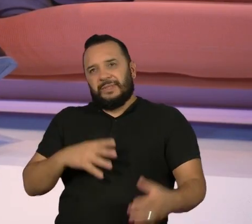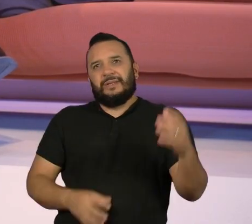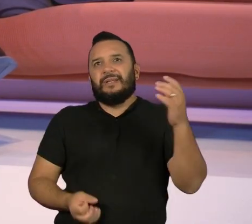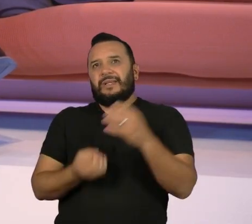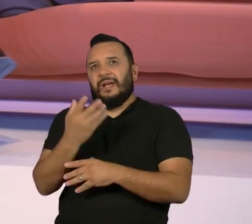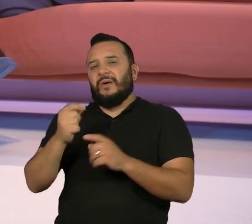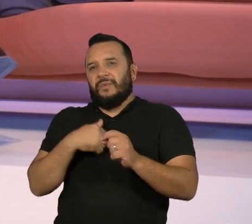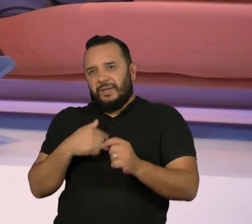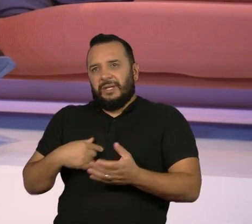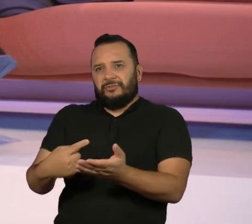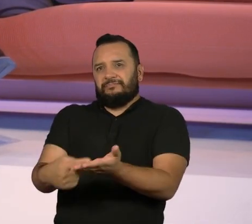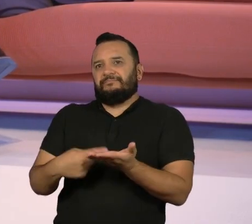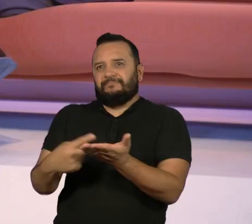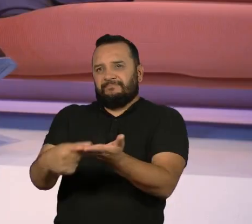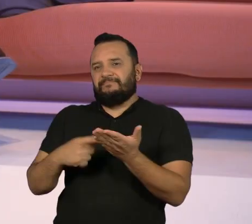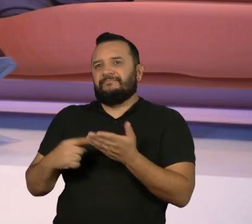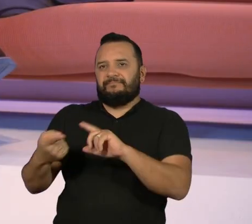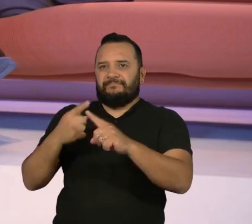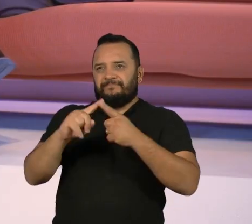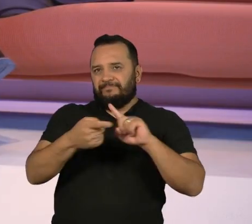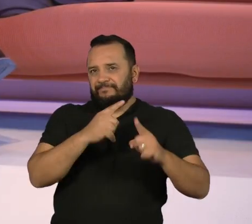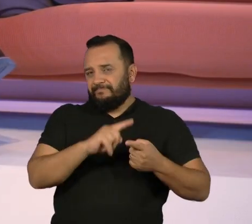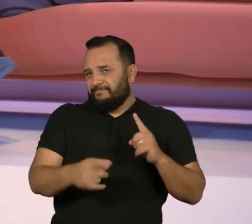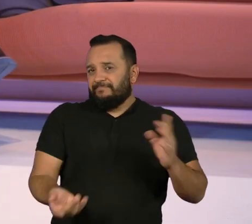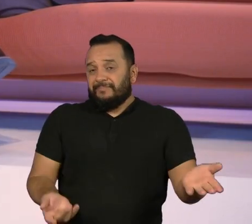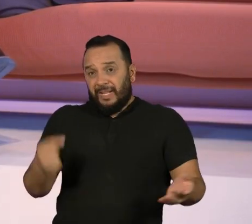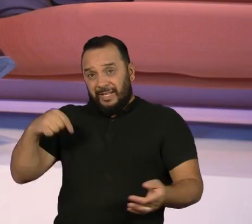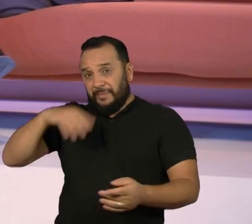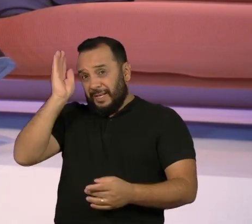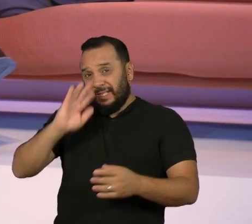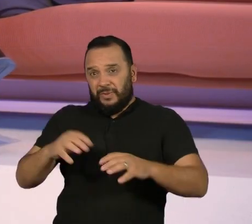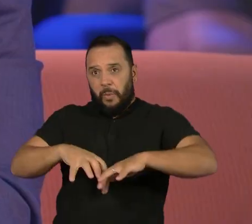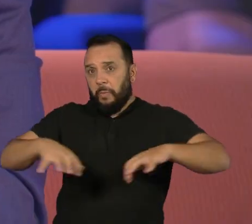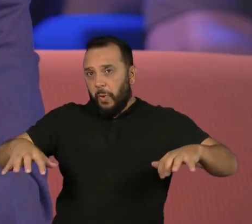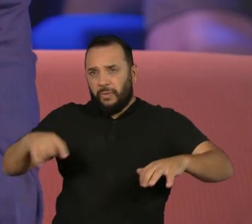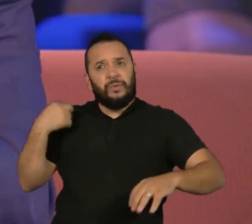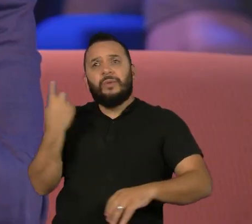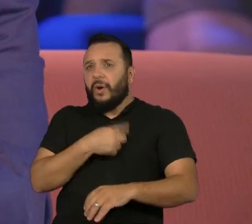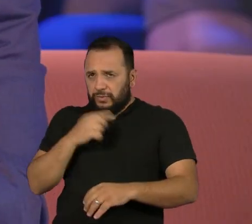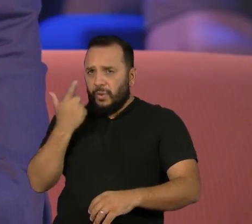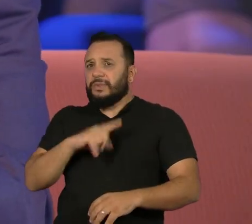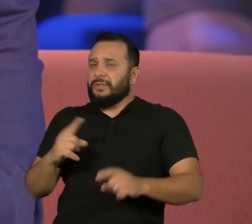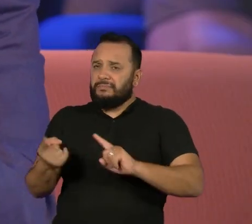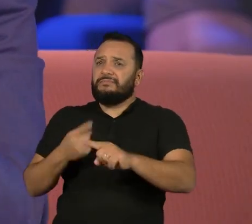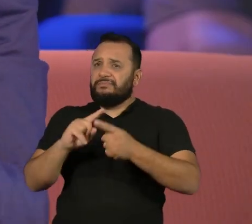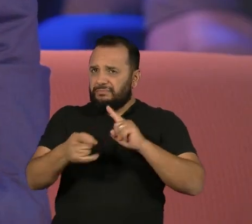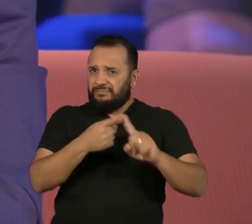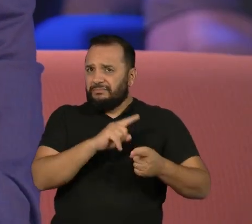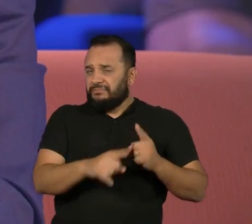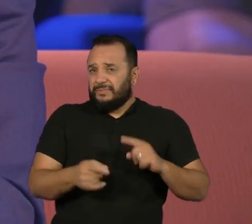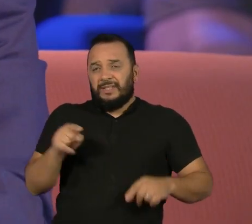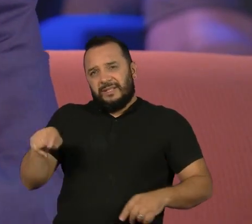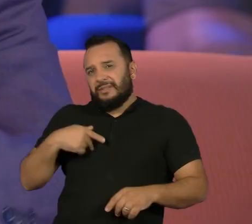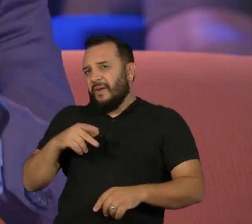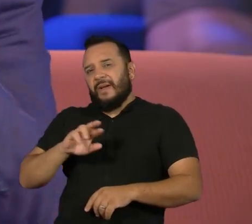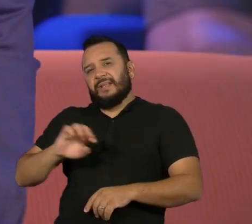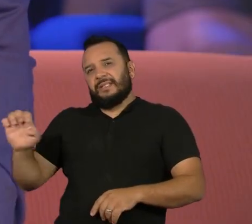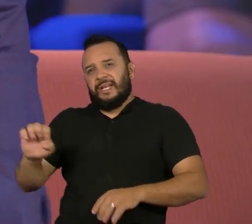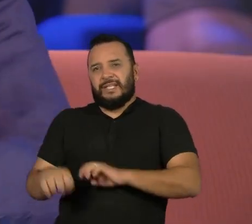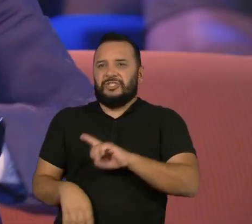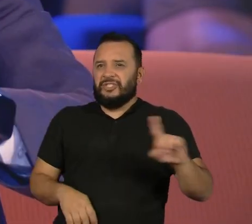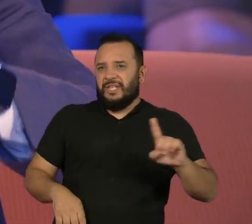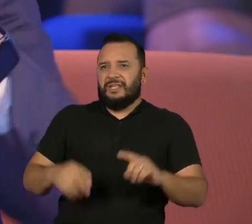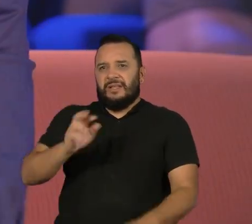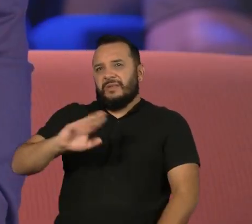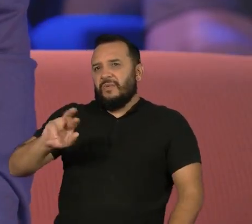raro consenso suprapartidário. Num país extremamente polarizado, a gente passou esse recado de que essa não é uma pauta da esquerda, não é uma pauta da